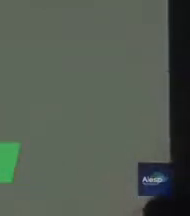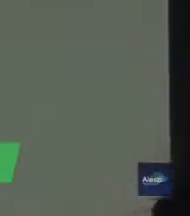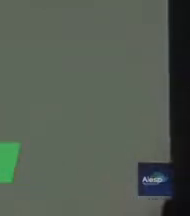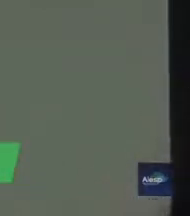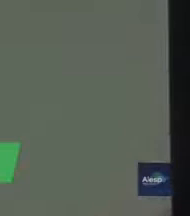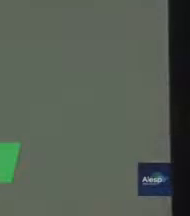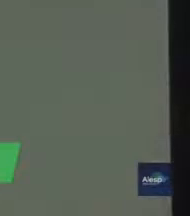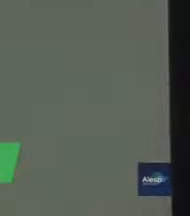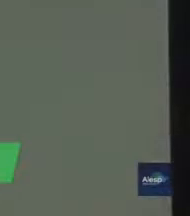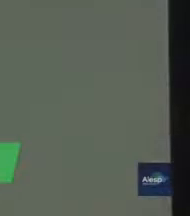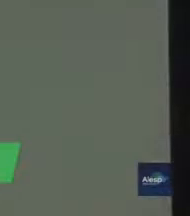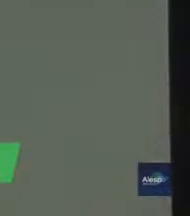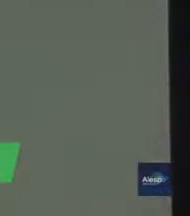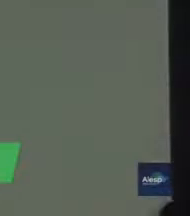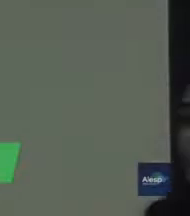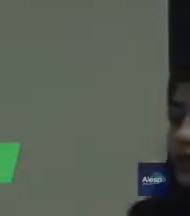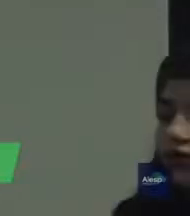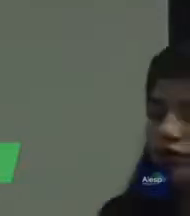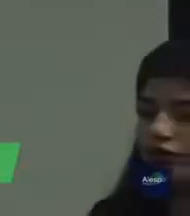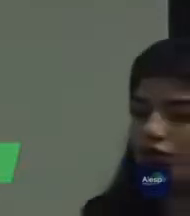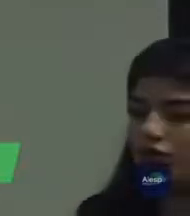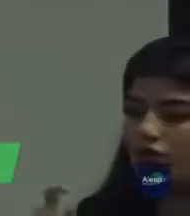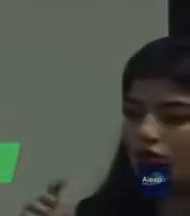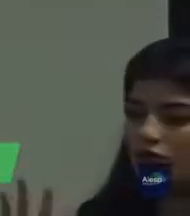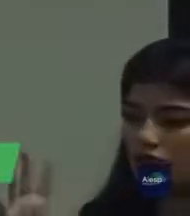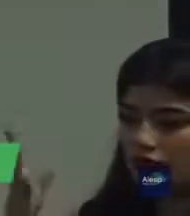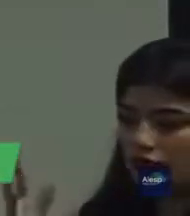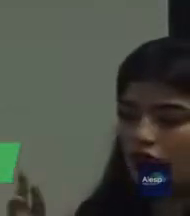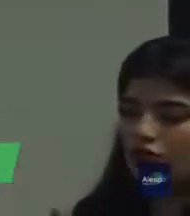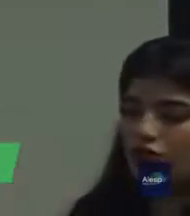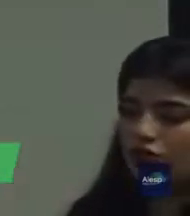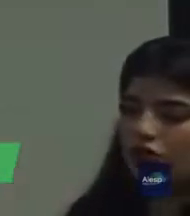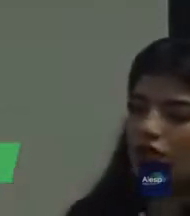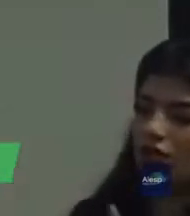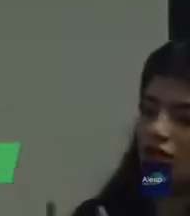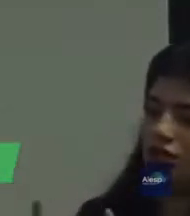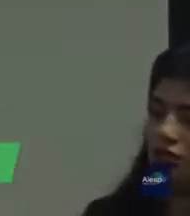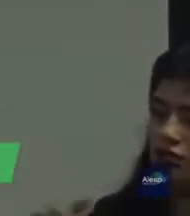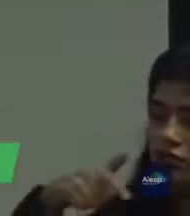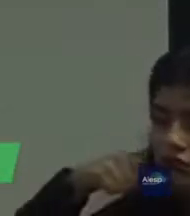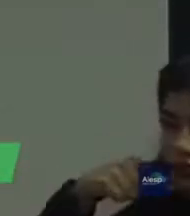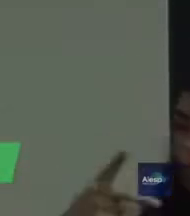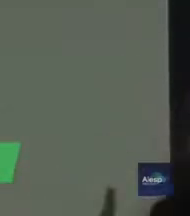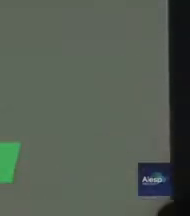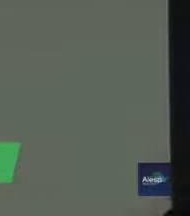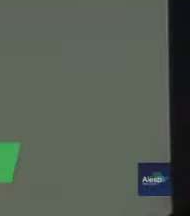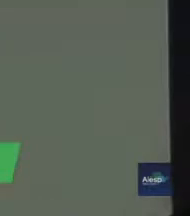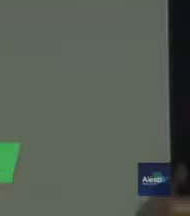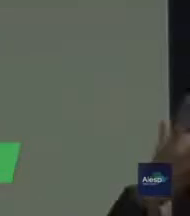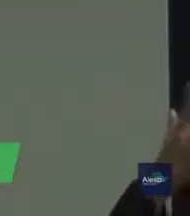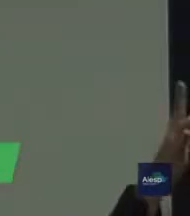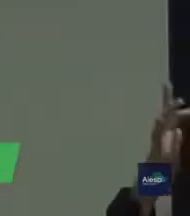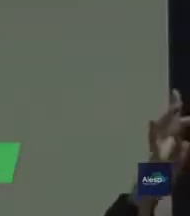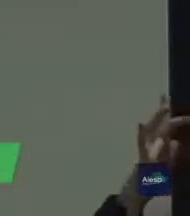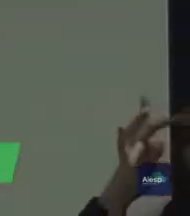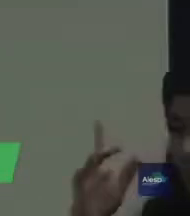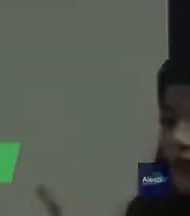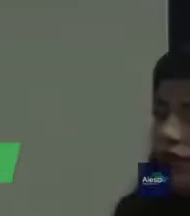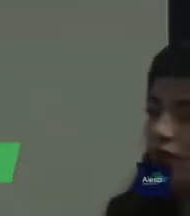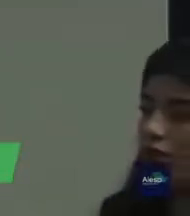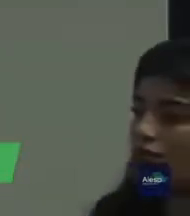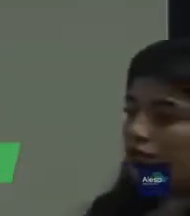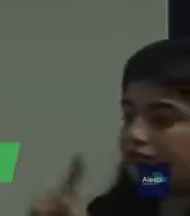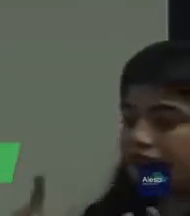ausência como os danos vividos nos diferentes atendimentos à sua saúde mental. E uma